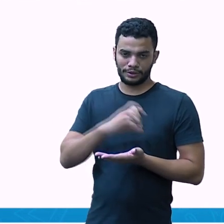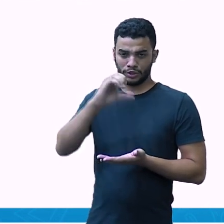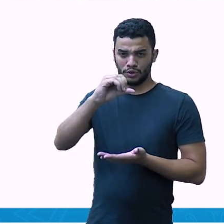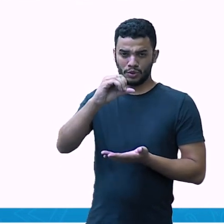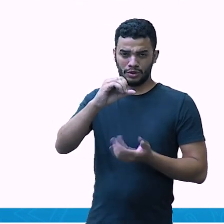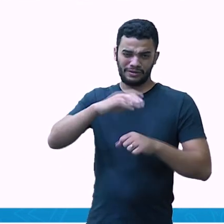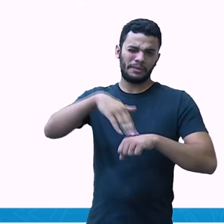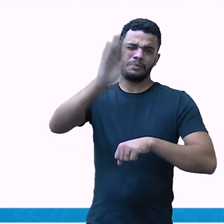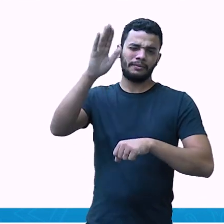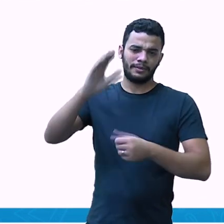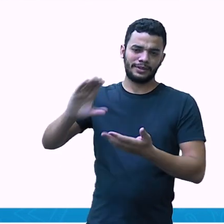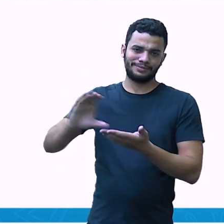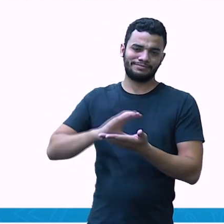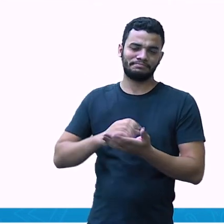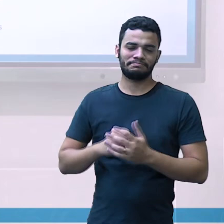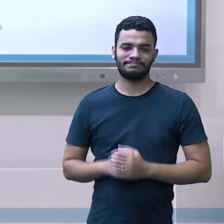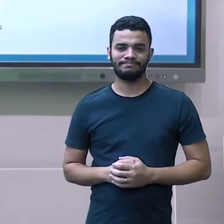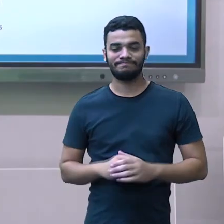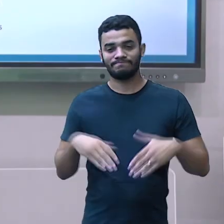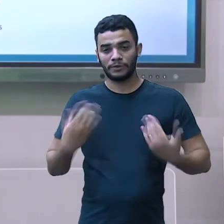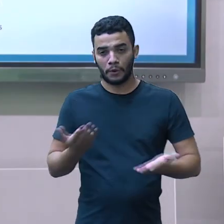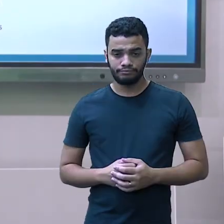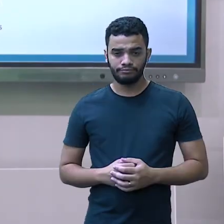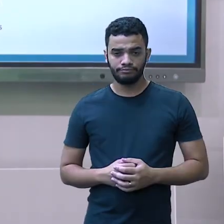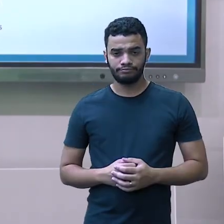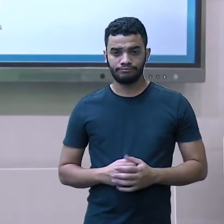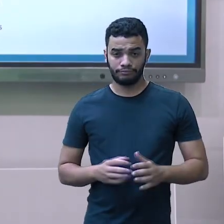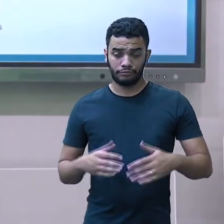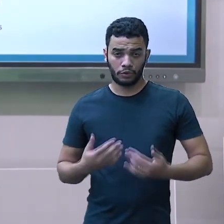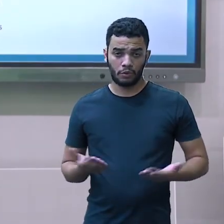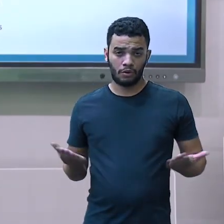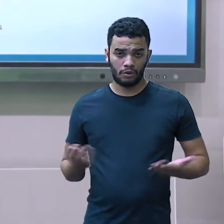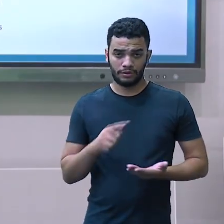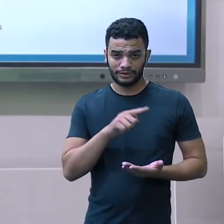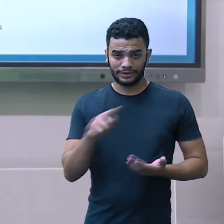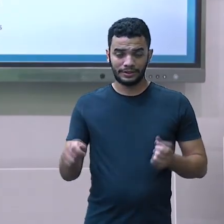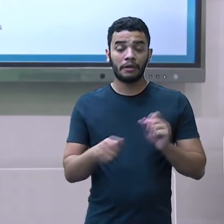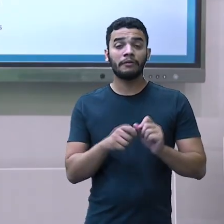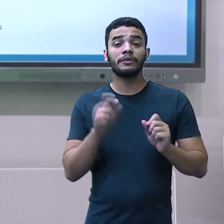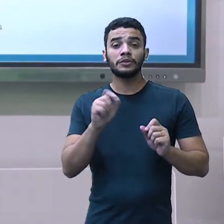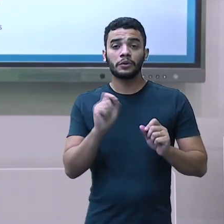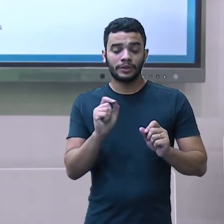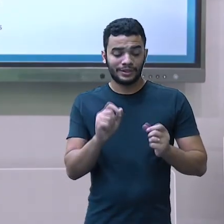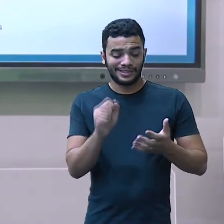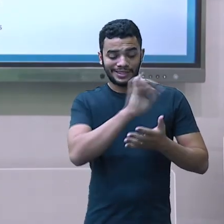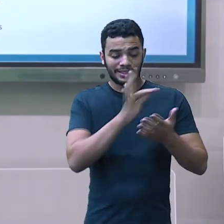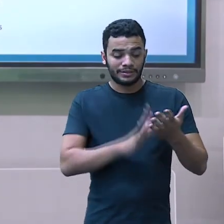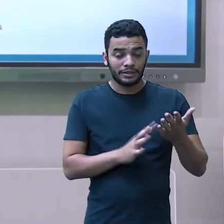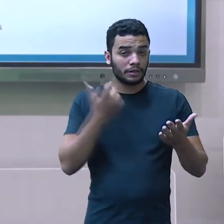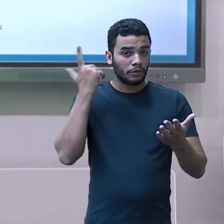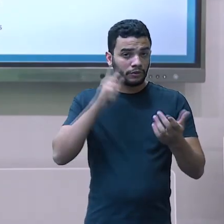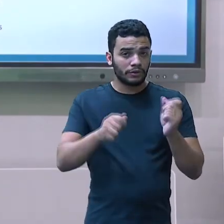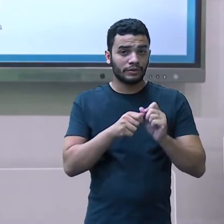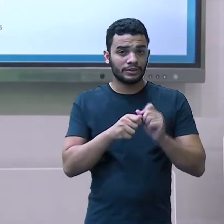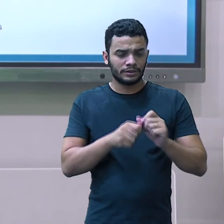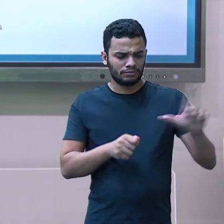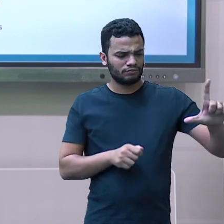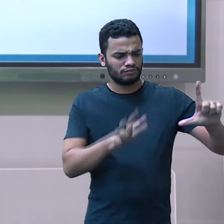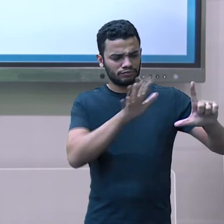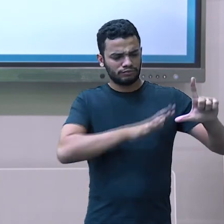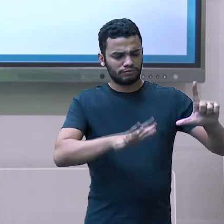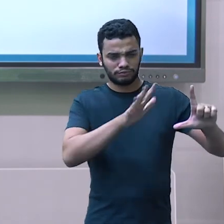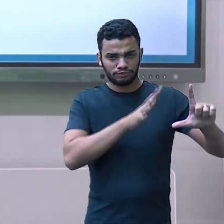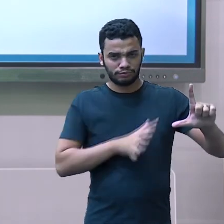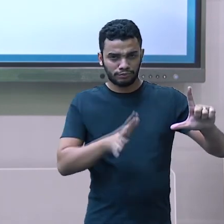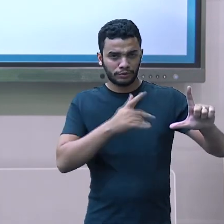ficar por aqui. Espero que vocês tenham entendido. E para acessar nossas atividades na plataforma SMED-GV, aponte